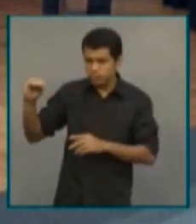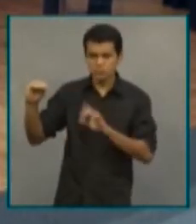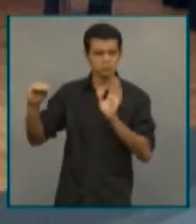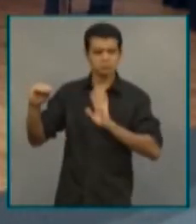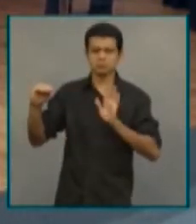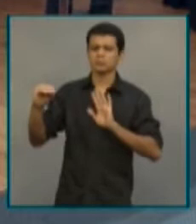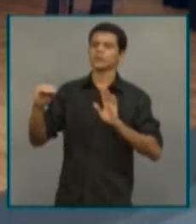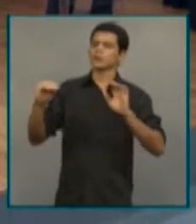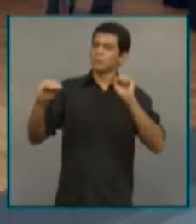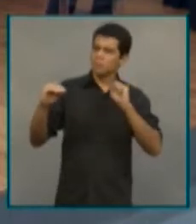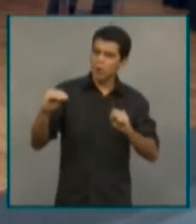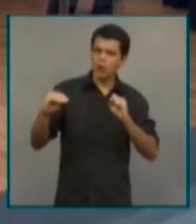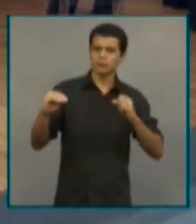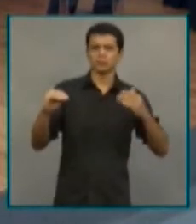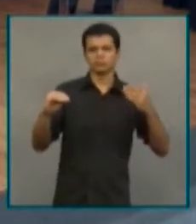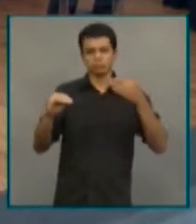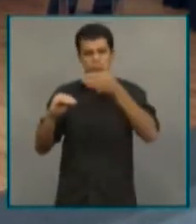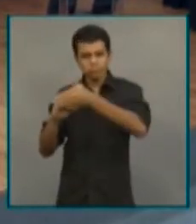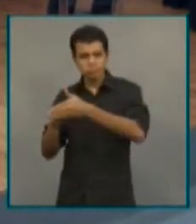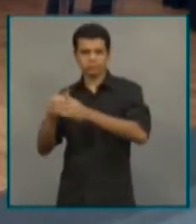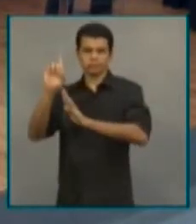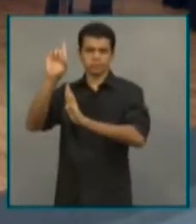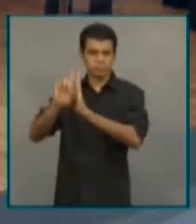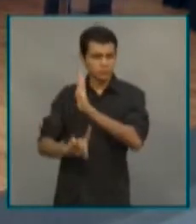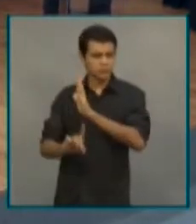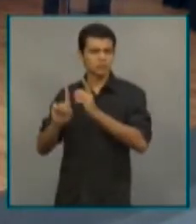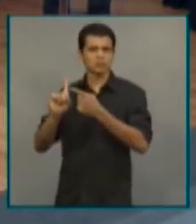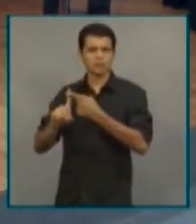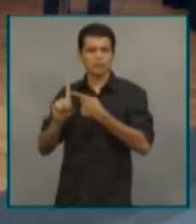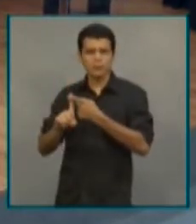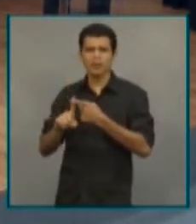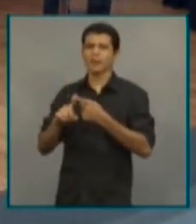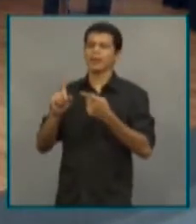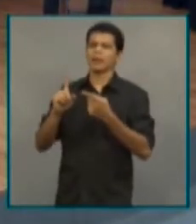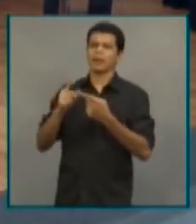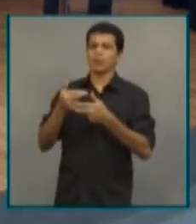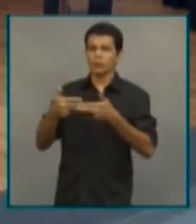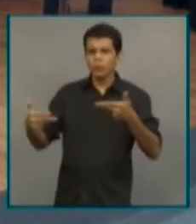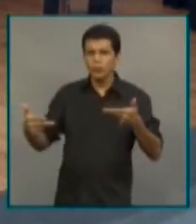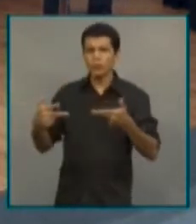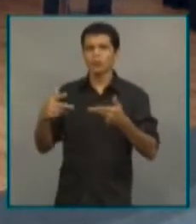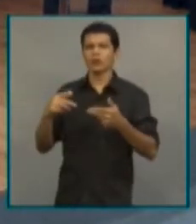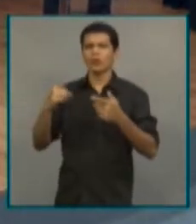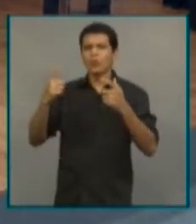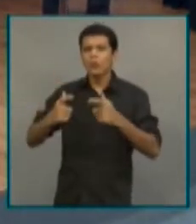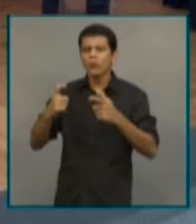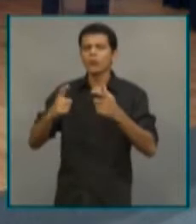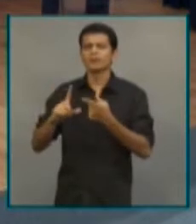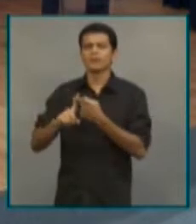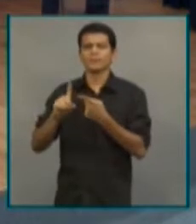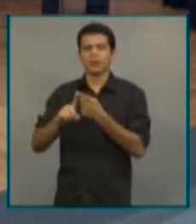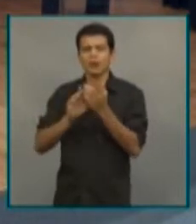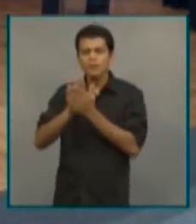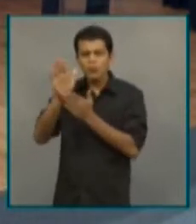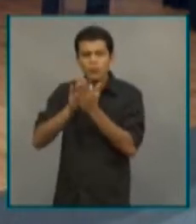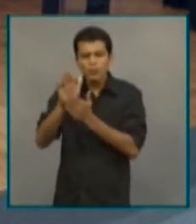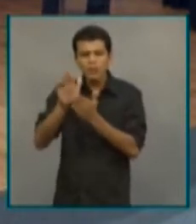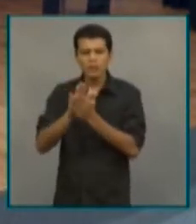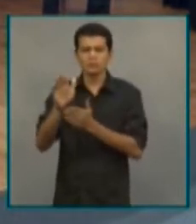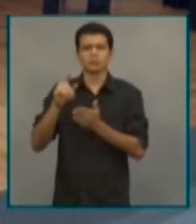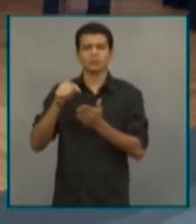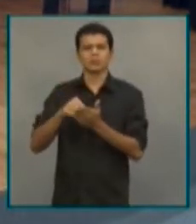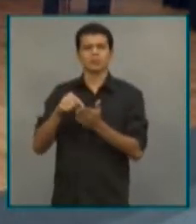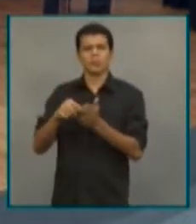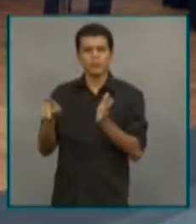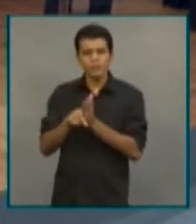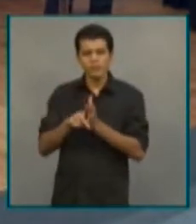direito à ambulância para o advogado e para os seus, CAAS e transfer, onde colocamos Wi-Fi, publicações com aplicativo de celular,